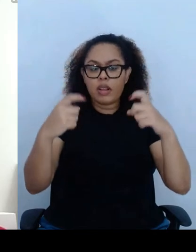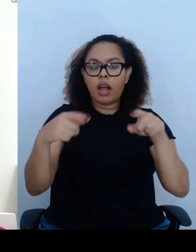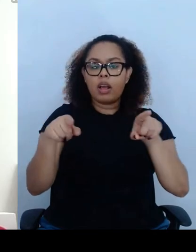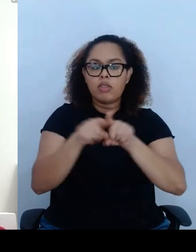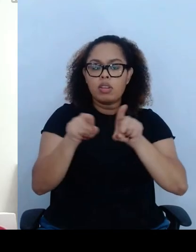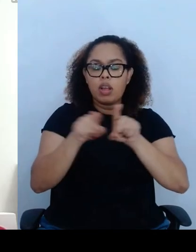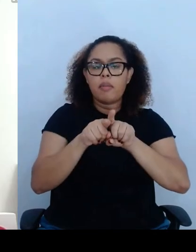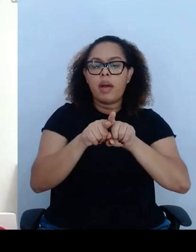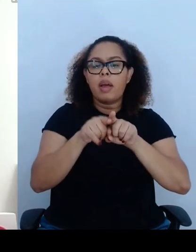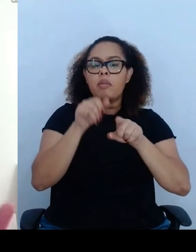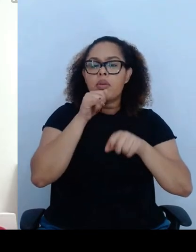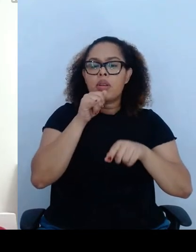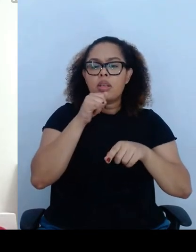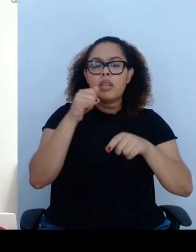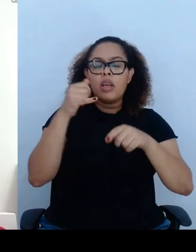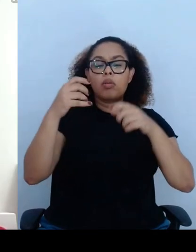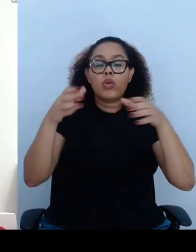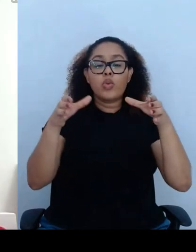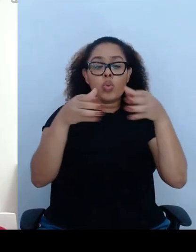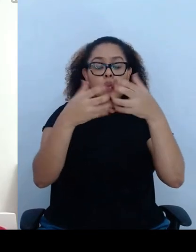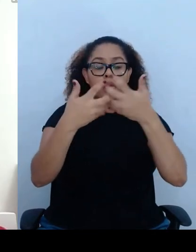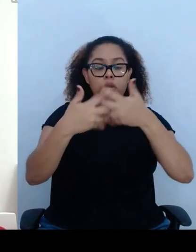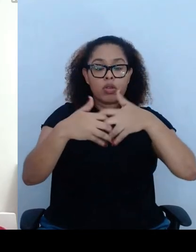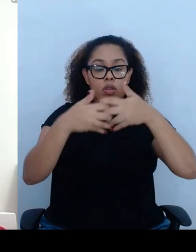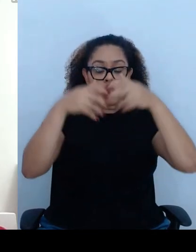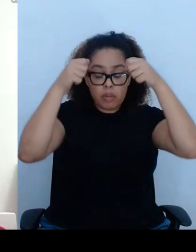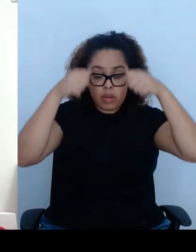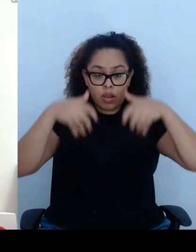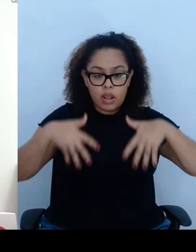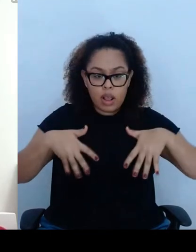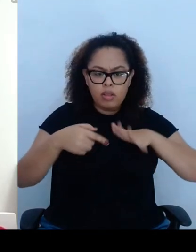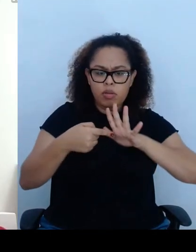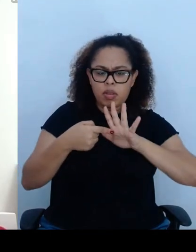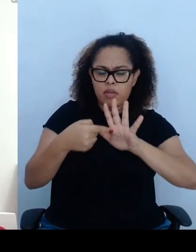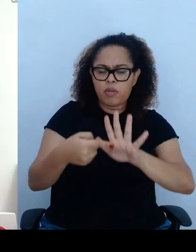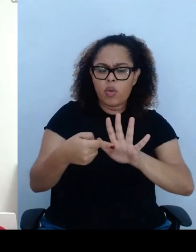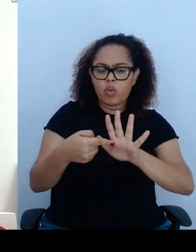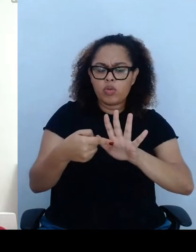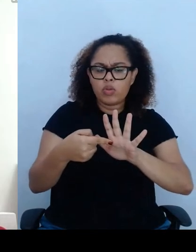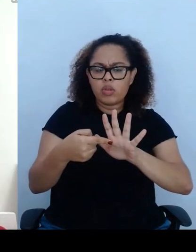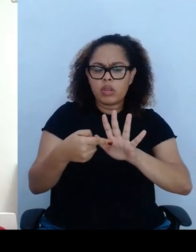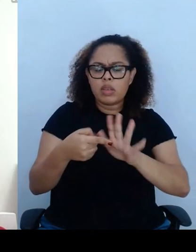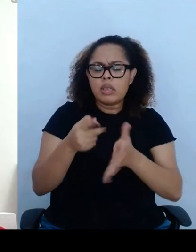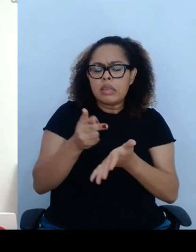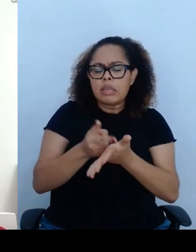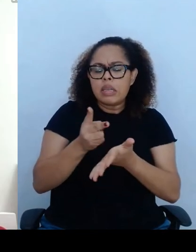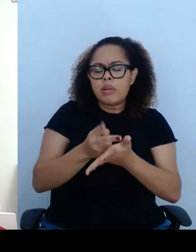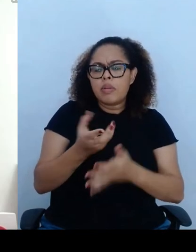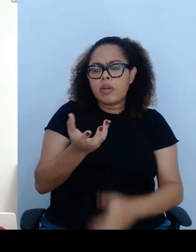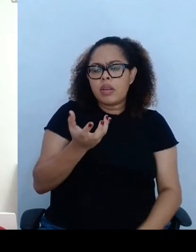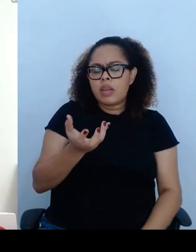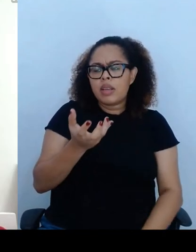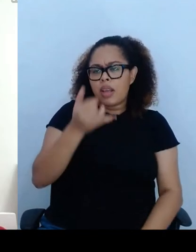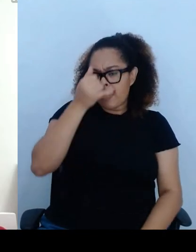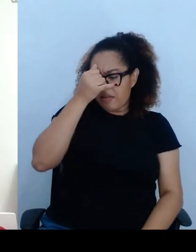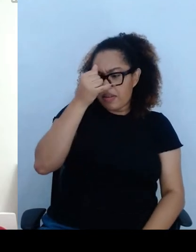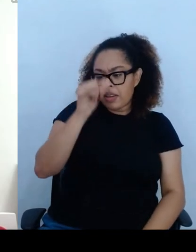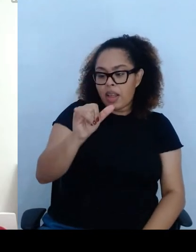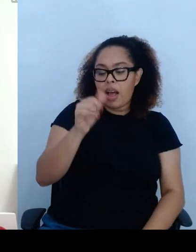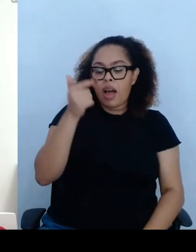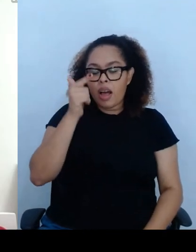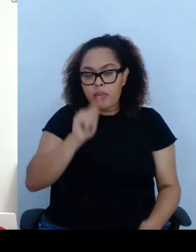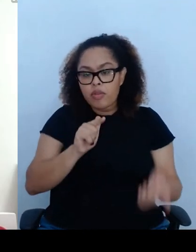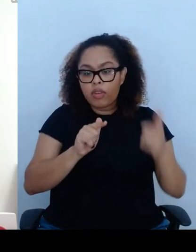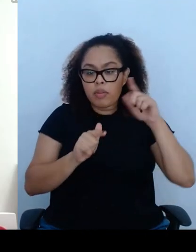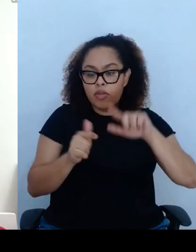e as ilustrações ou representações que elas trazem e eu quis sempre tentar evitar um pouco desse tipo de repetição